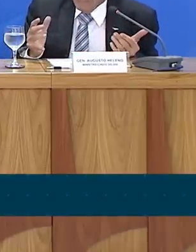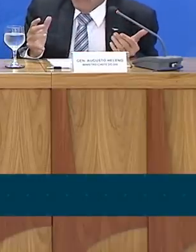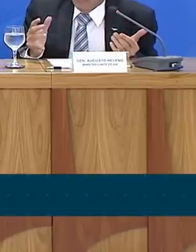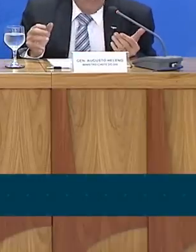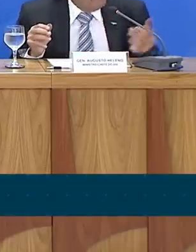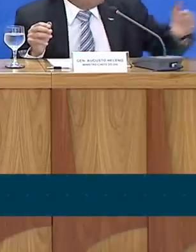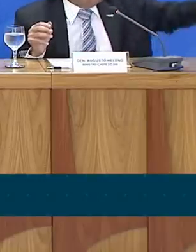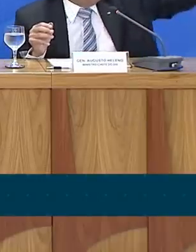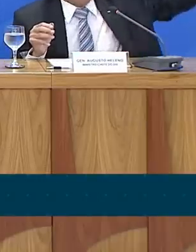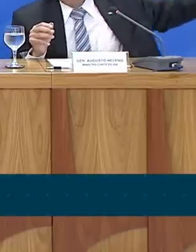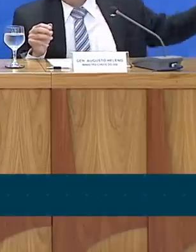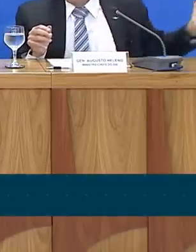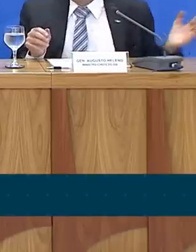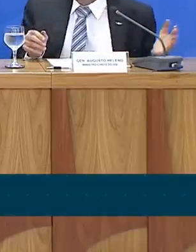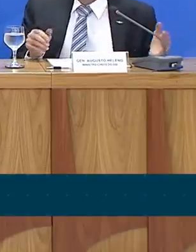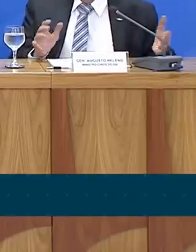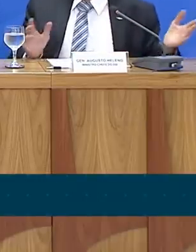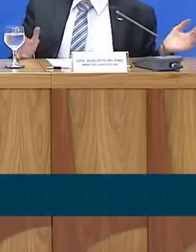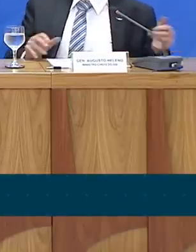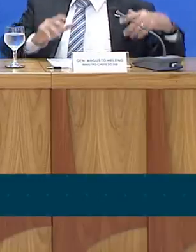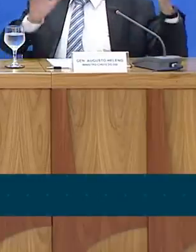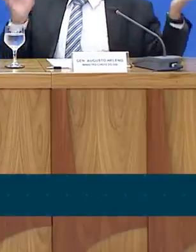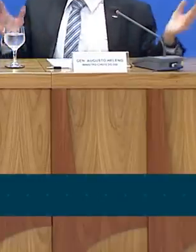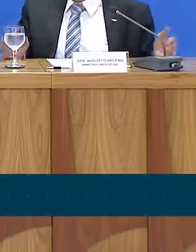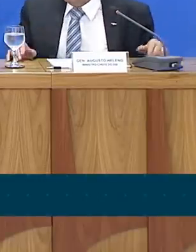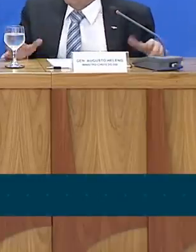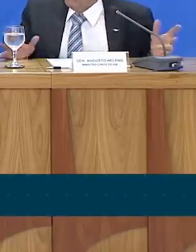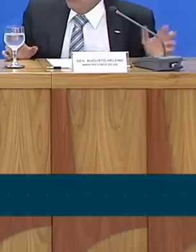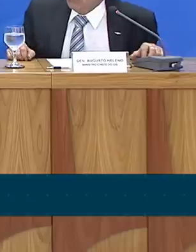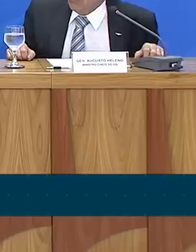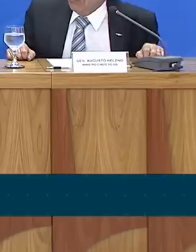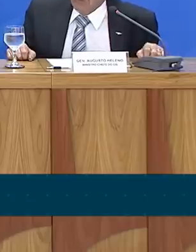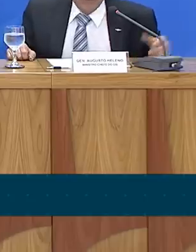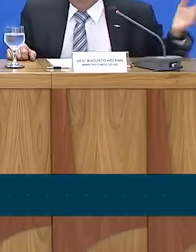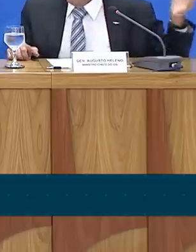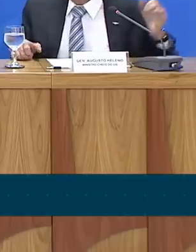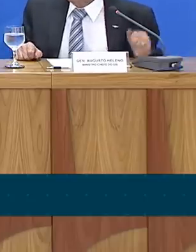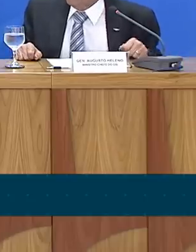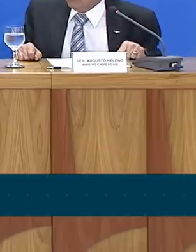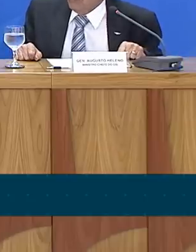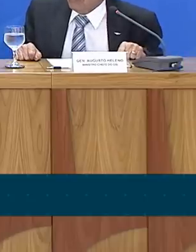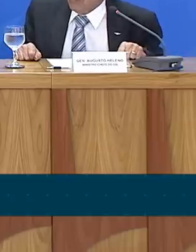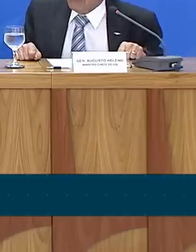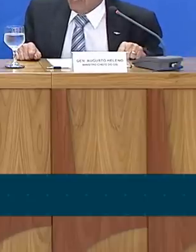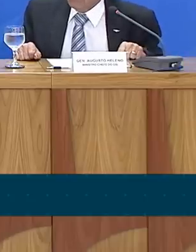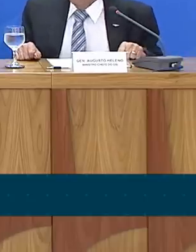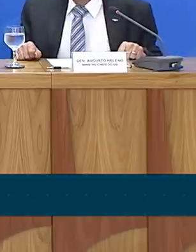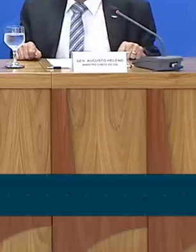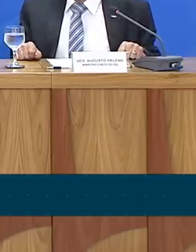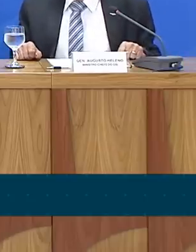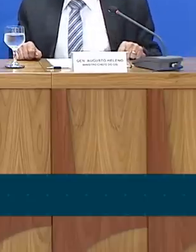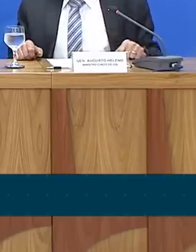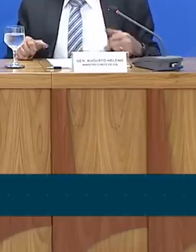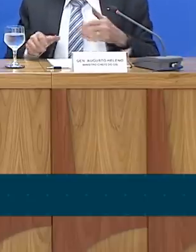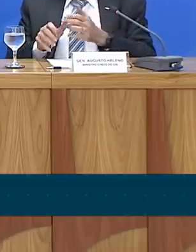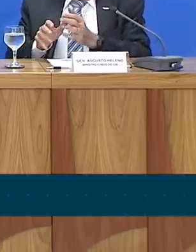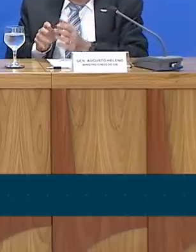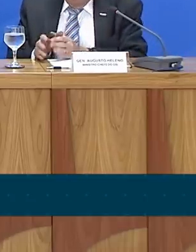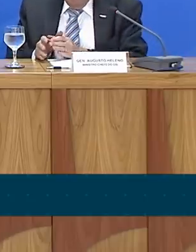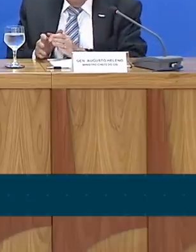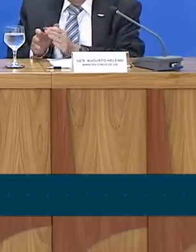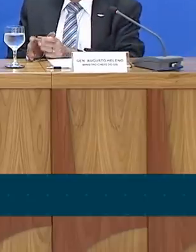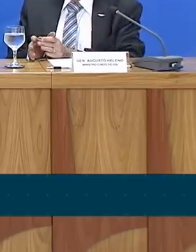suficiente para se patrulhar uma área de 8 milhões de km de 4 milhões de quilômetros quadrados então